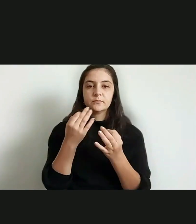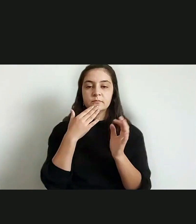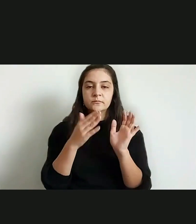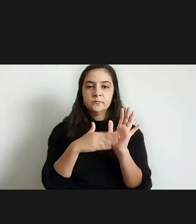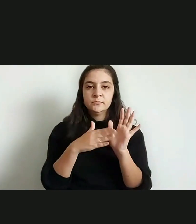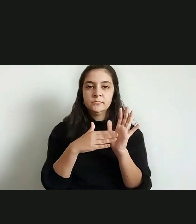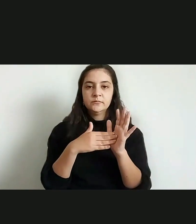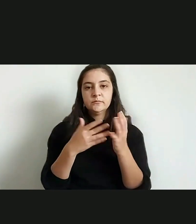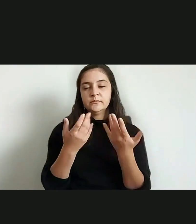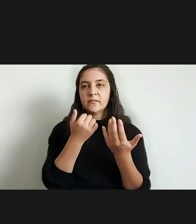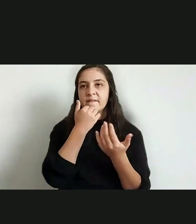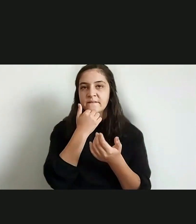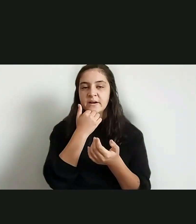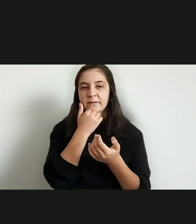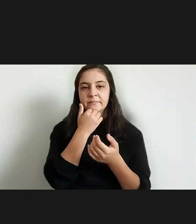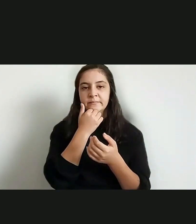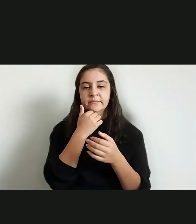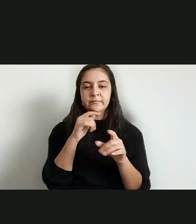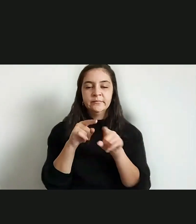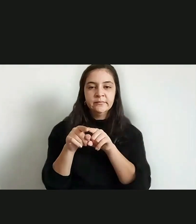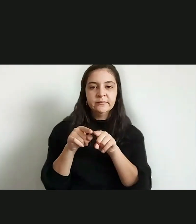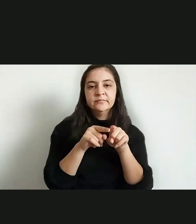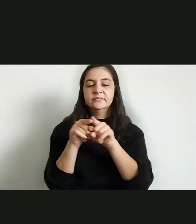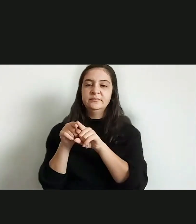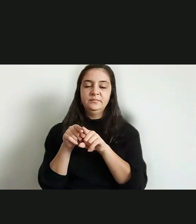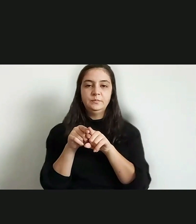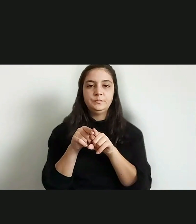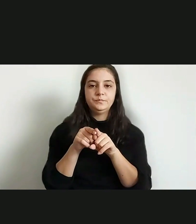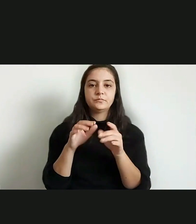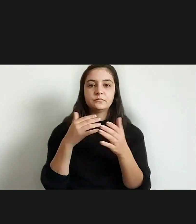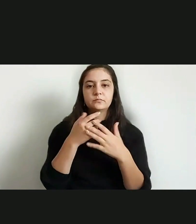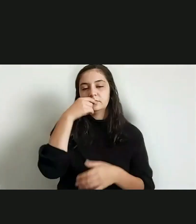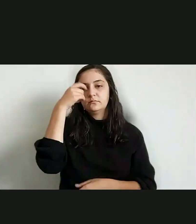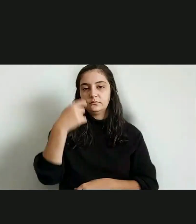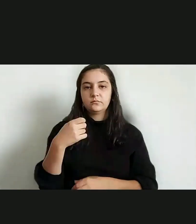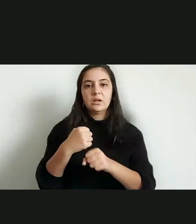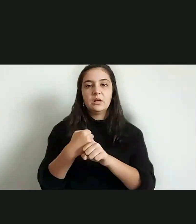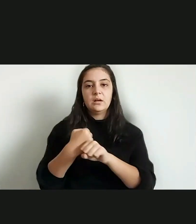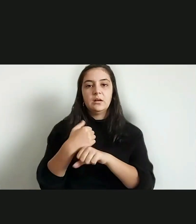com grande agrado que estou aqui neste papel de base de cidadania ativa.